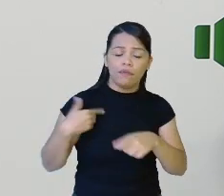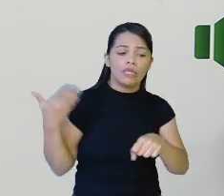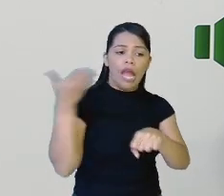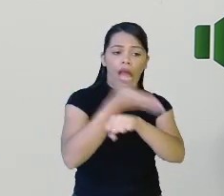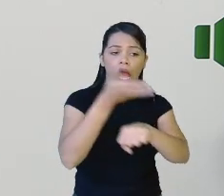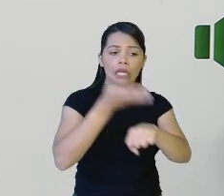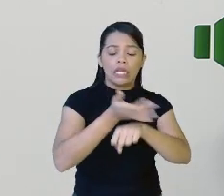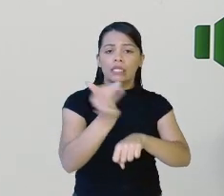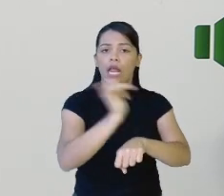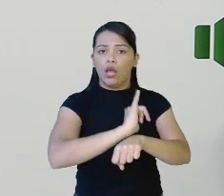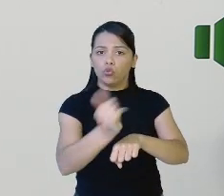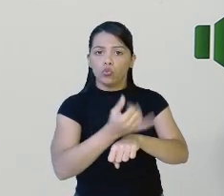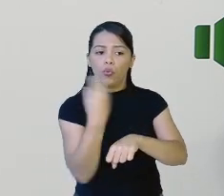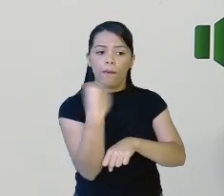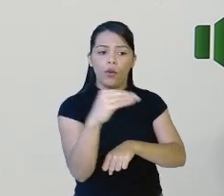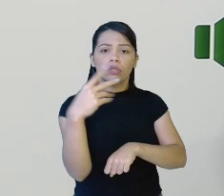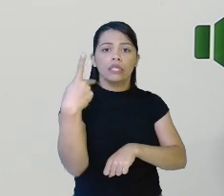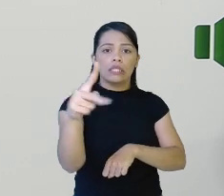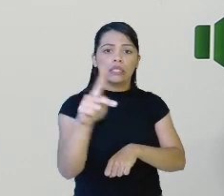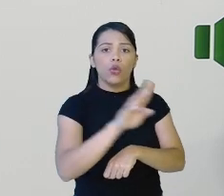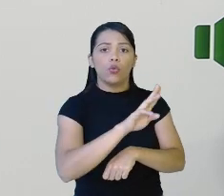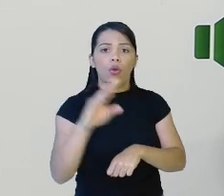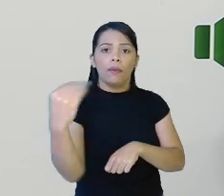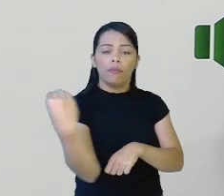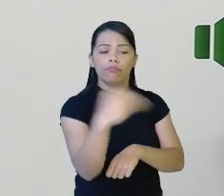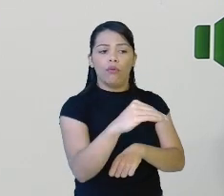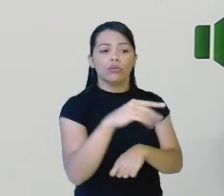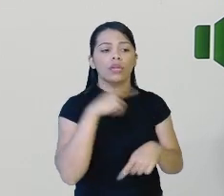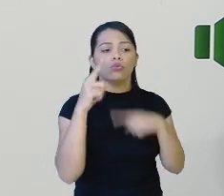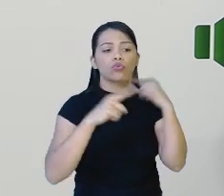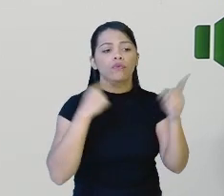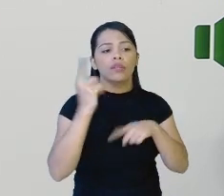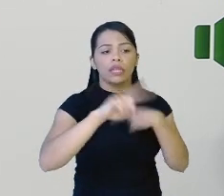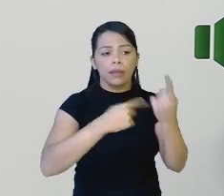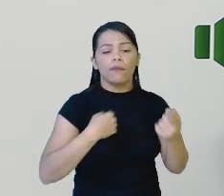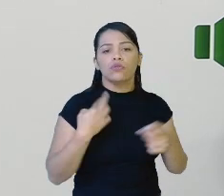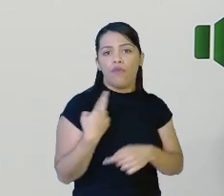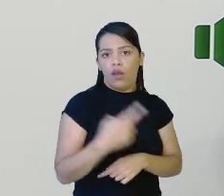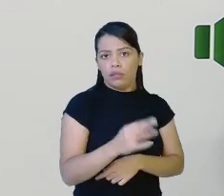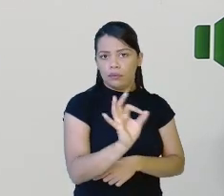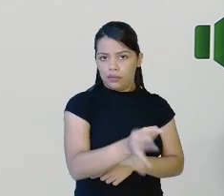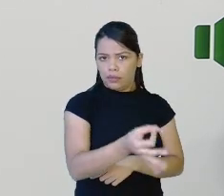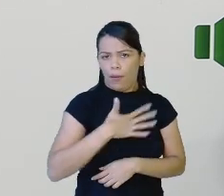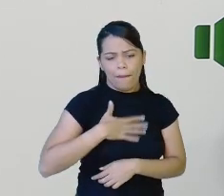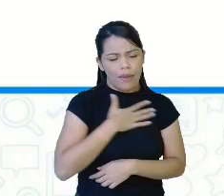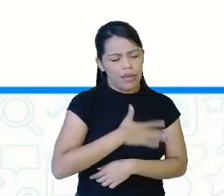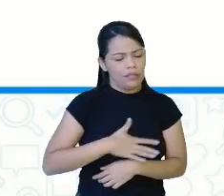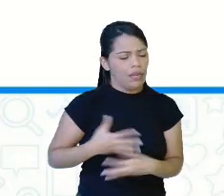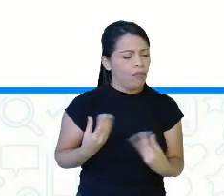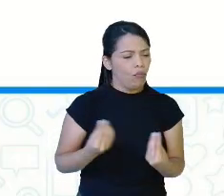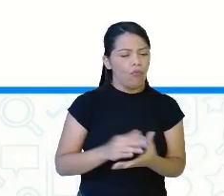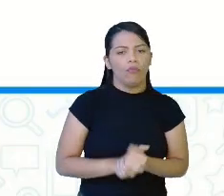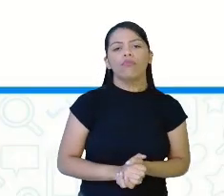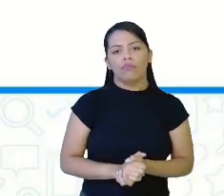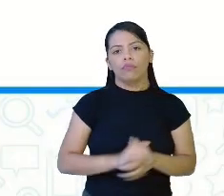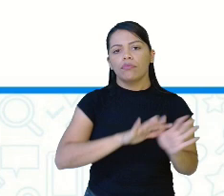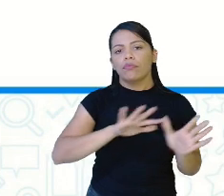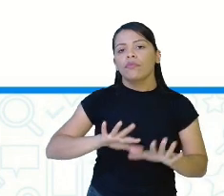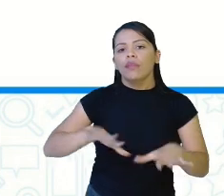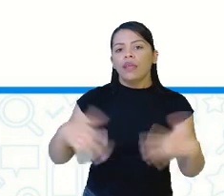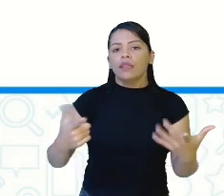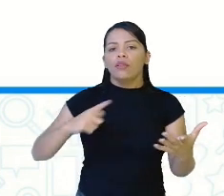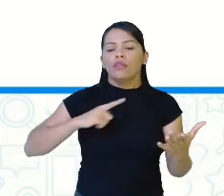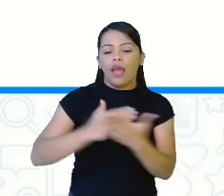maior prazer de tirar a tua dúvida, tá certo? Vamos continuar. Temos aqui algumas características